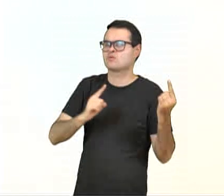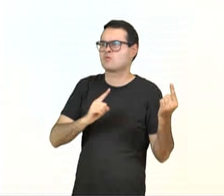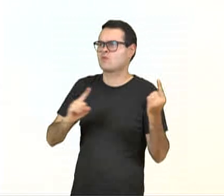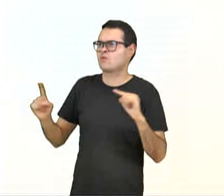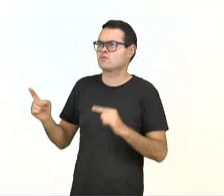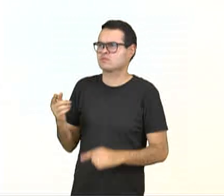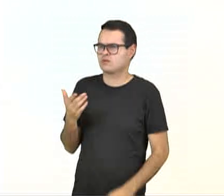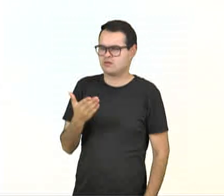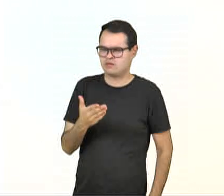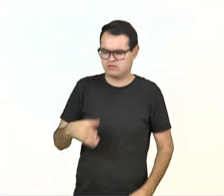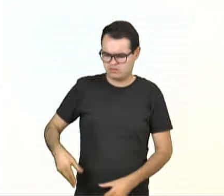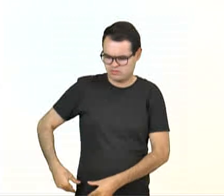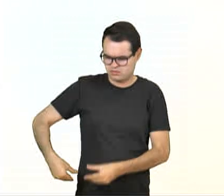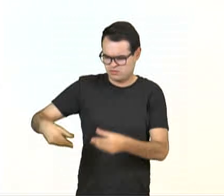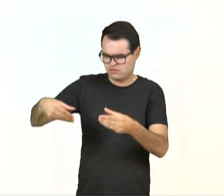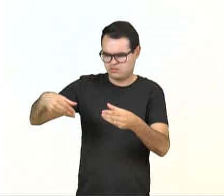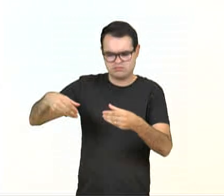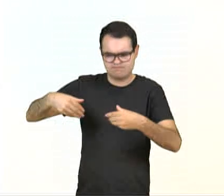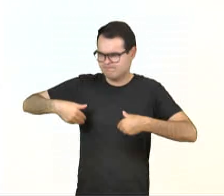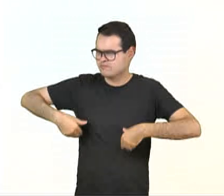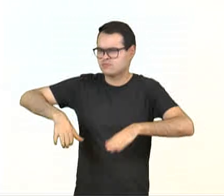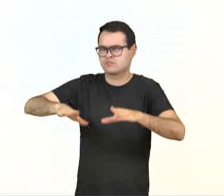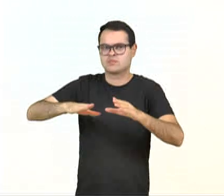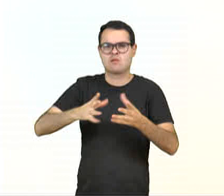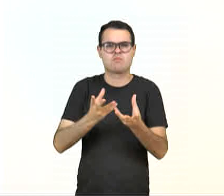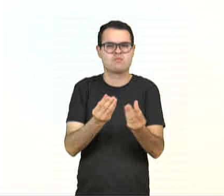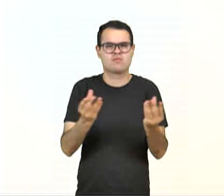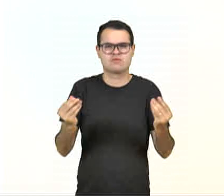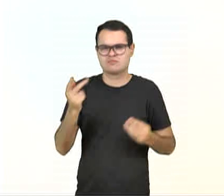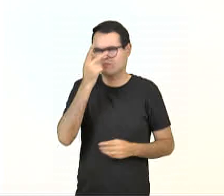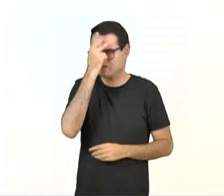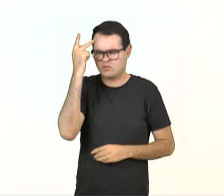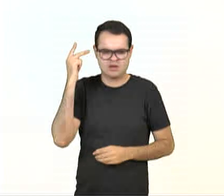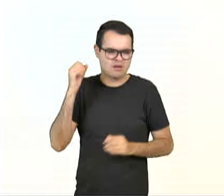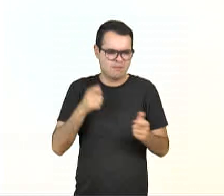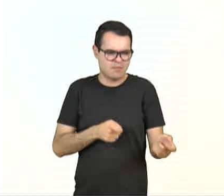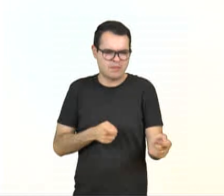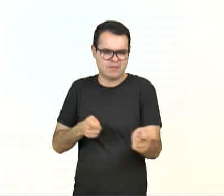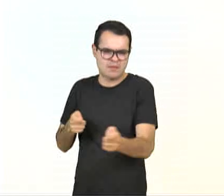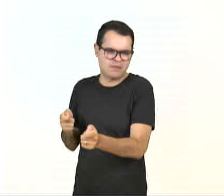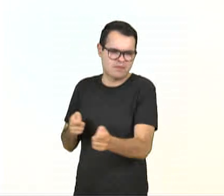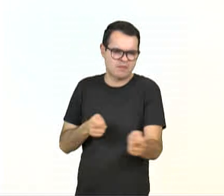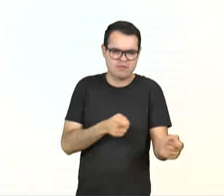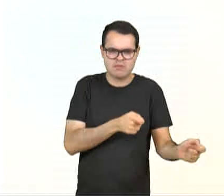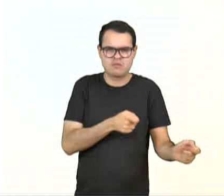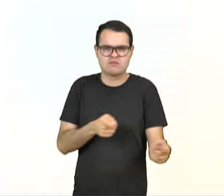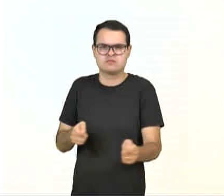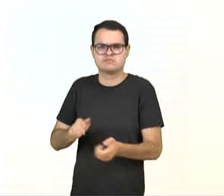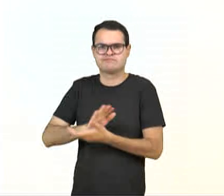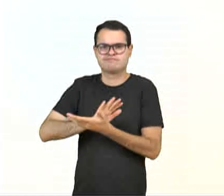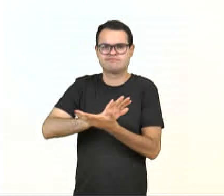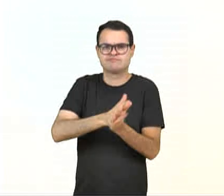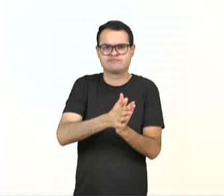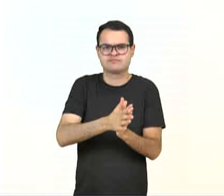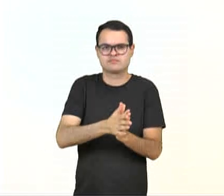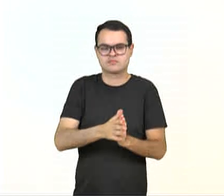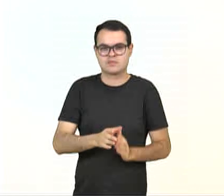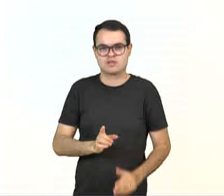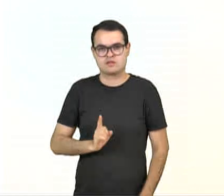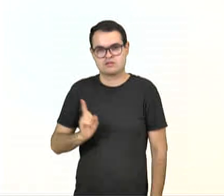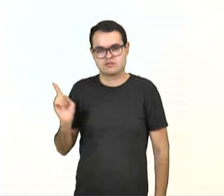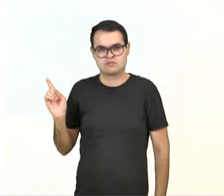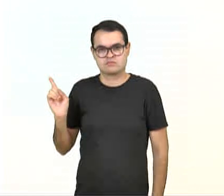fim do passe. Dezenas de pessoas foram assassinadas pelas forças do Estado na África do Sul,